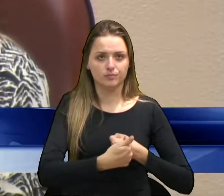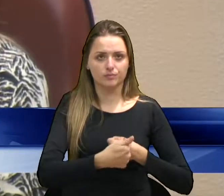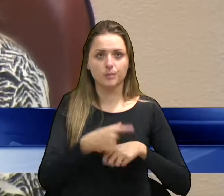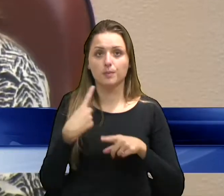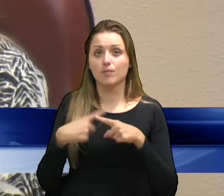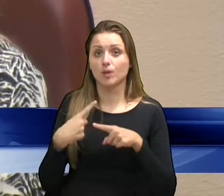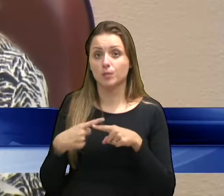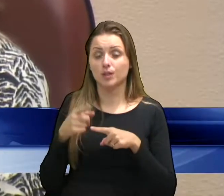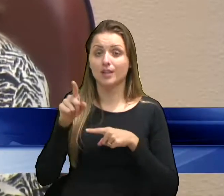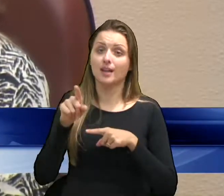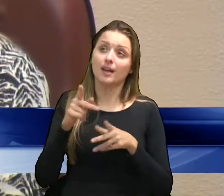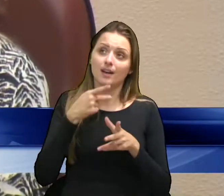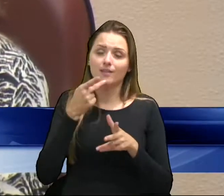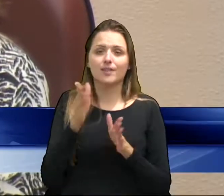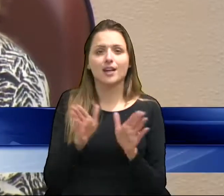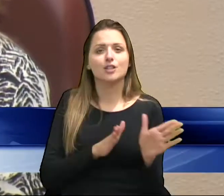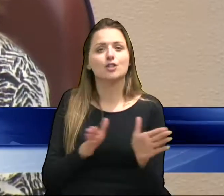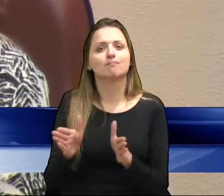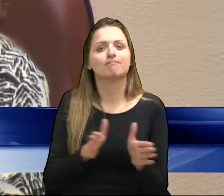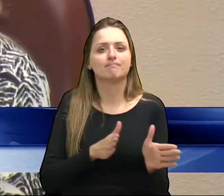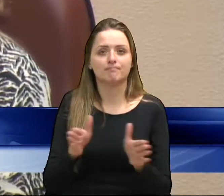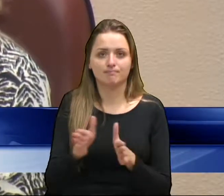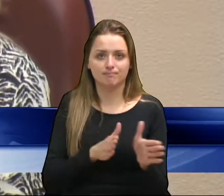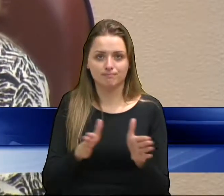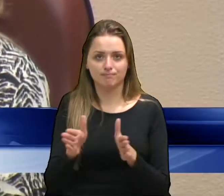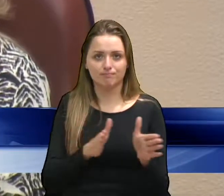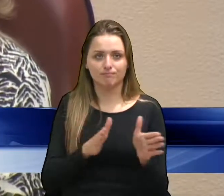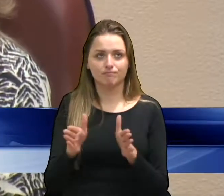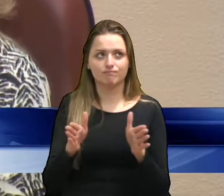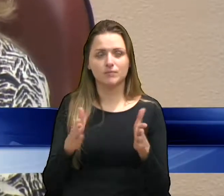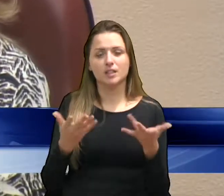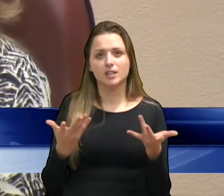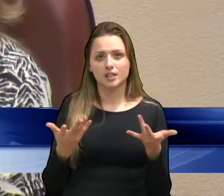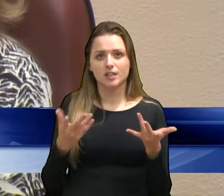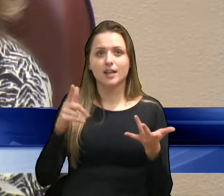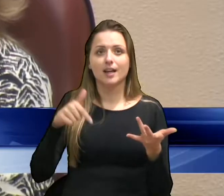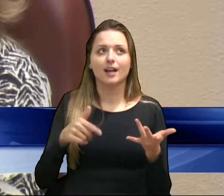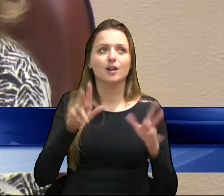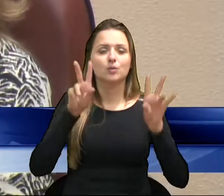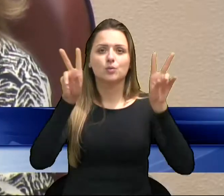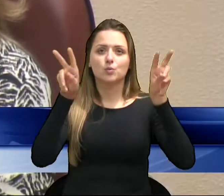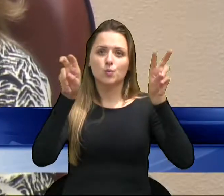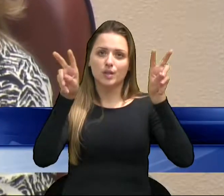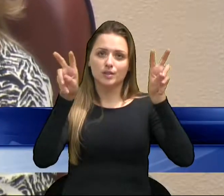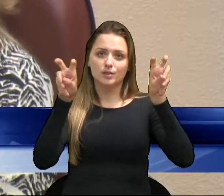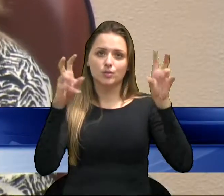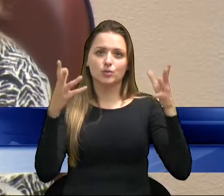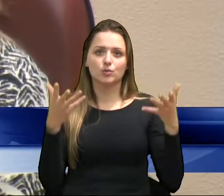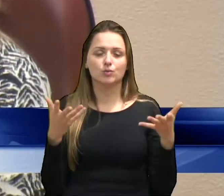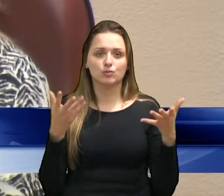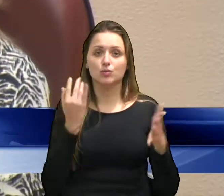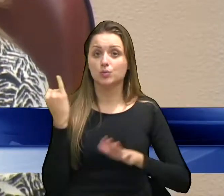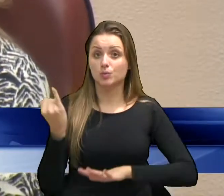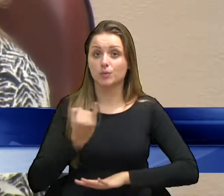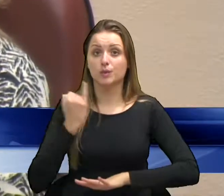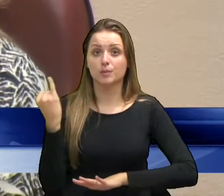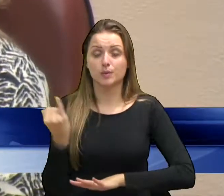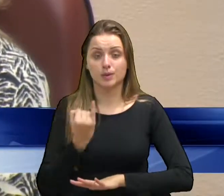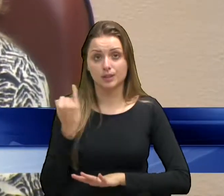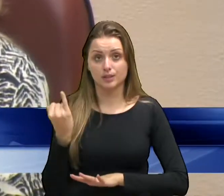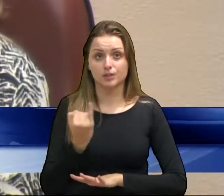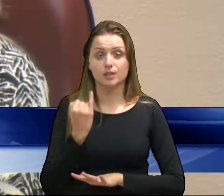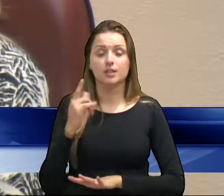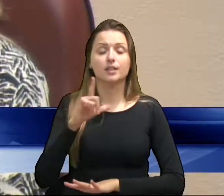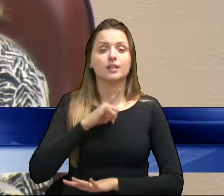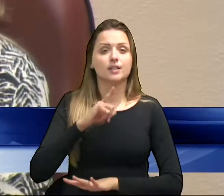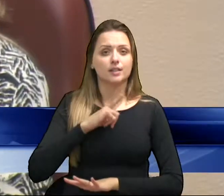tratar de mobilidade. E a mobilidade, sem dúvida nenhuma, é um assunto muito importante. Nós